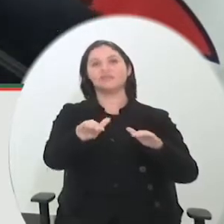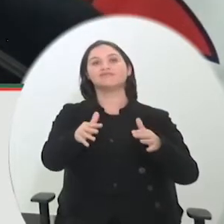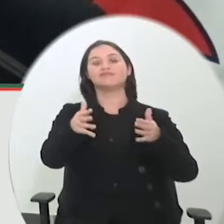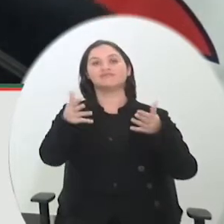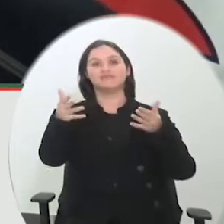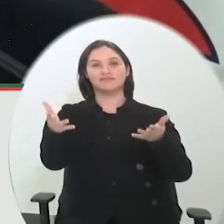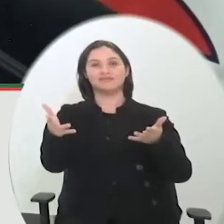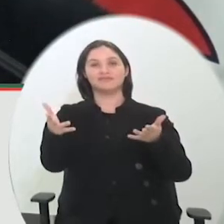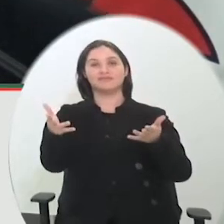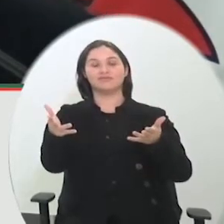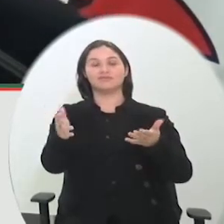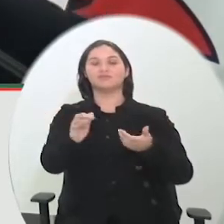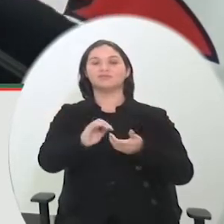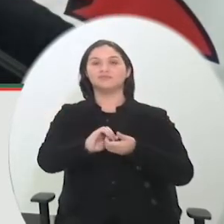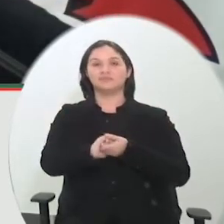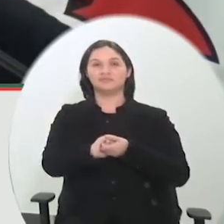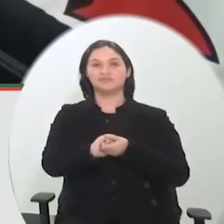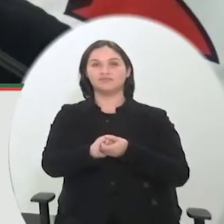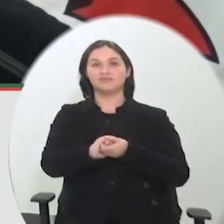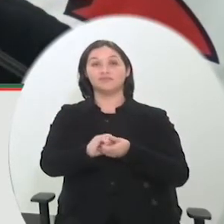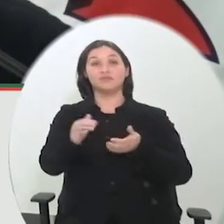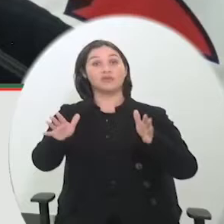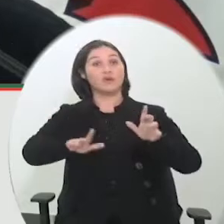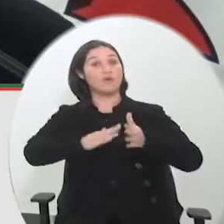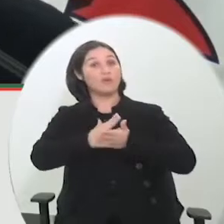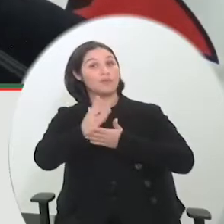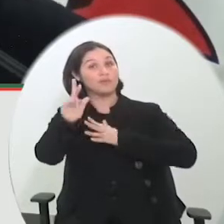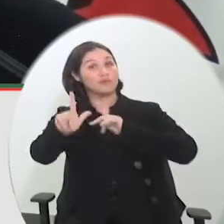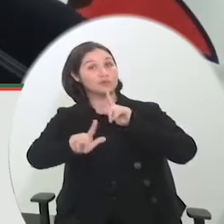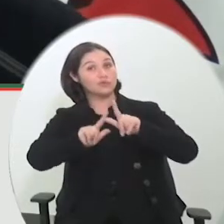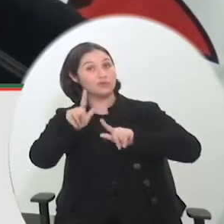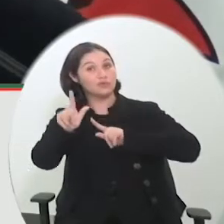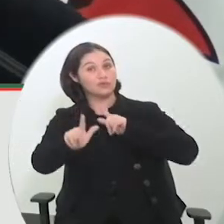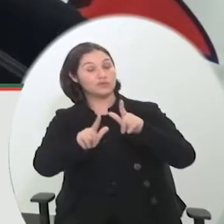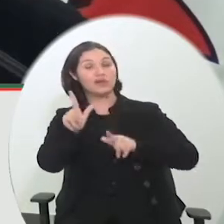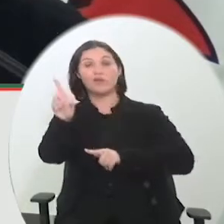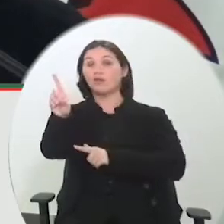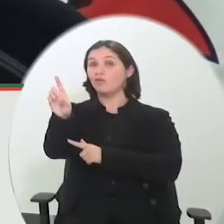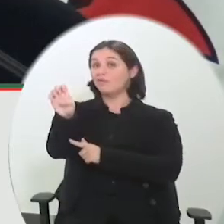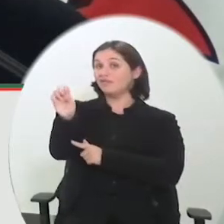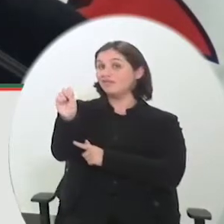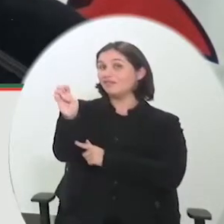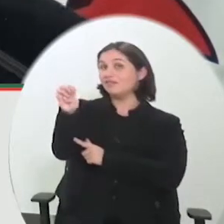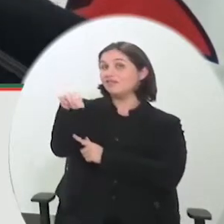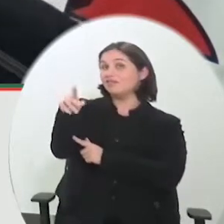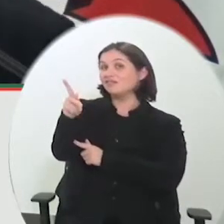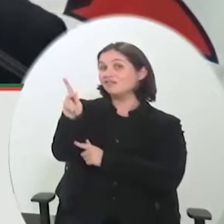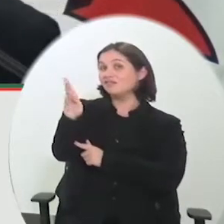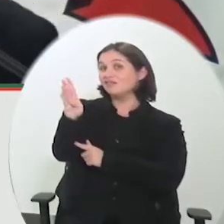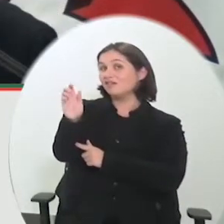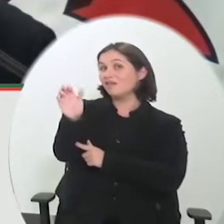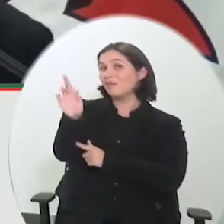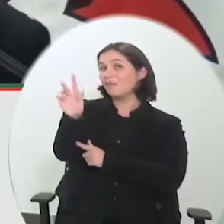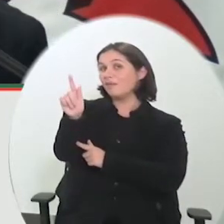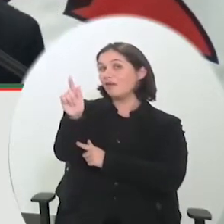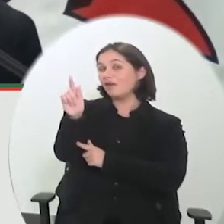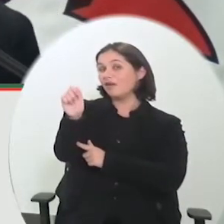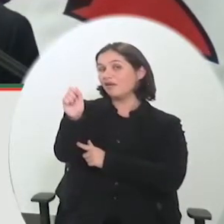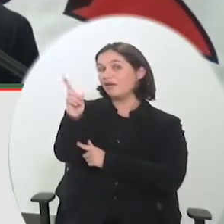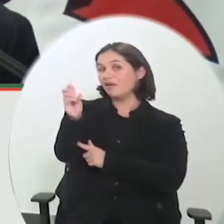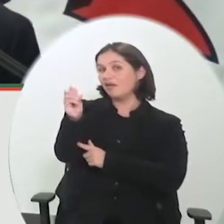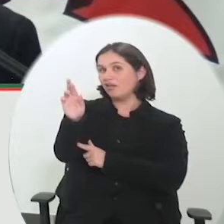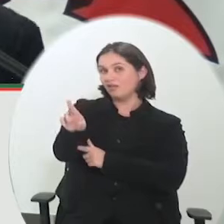e judicial. Eis que atuando tanto como desembargador e intendente geral de